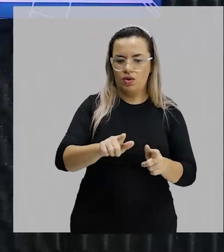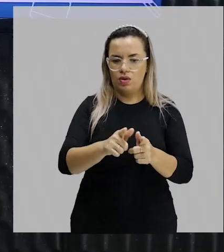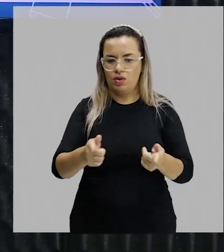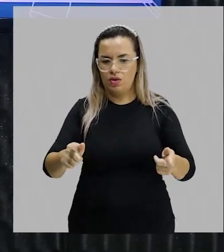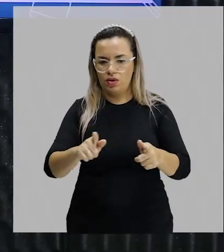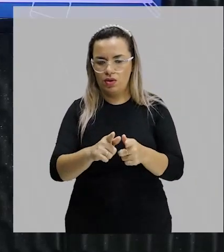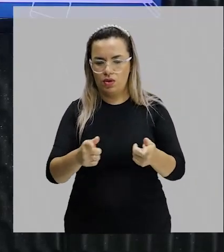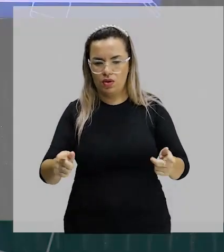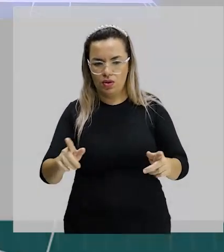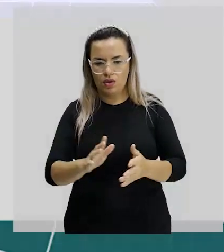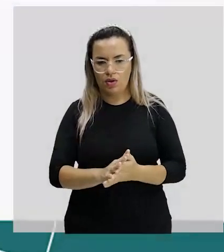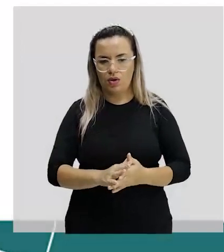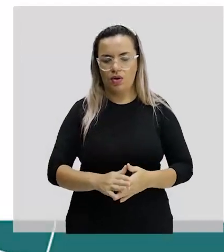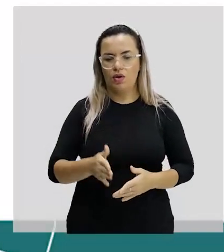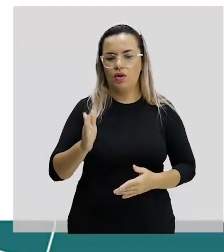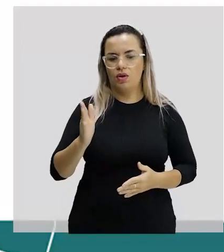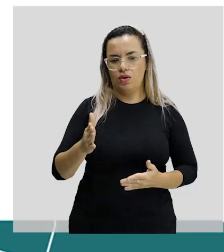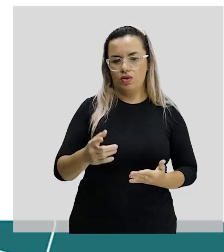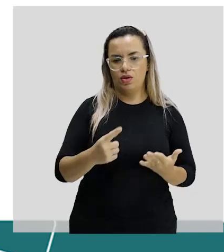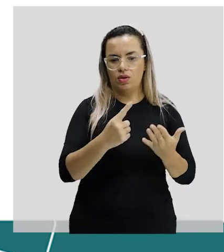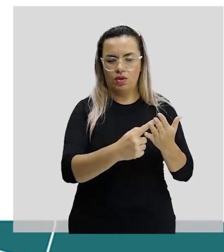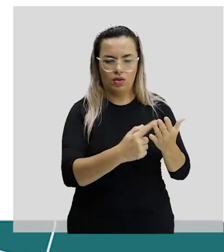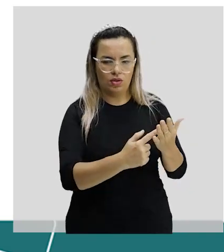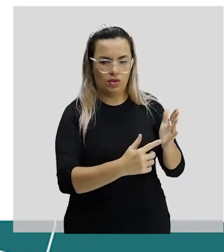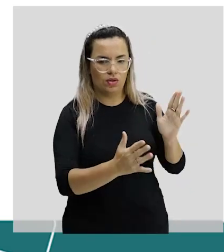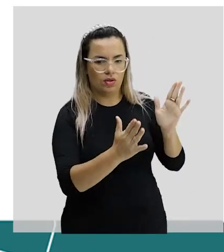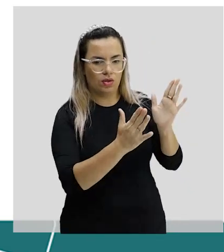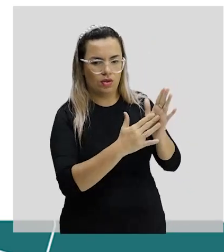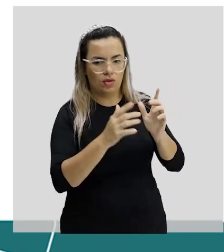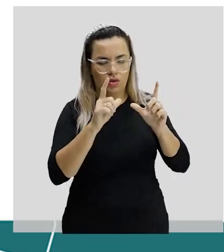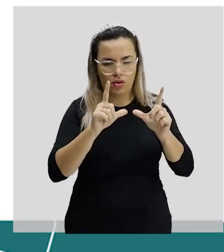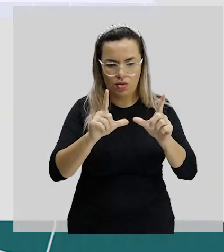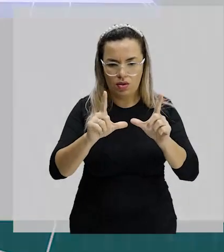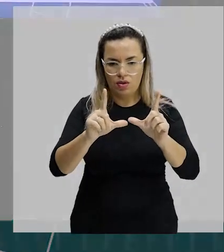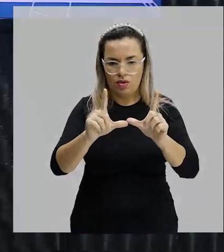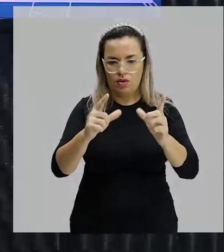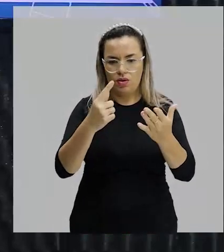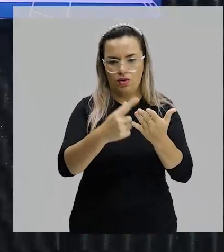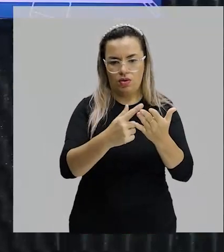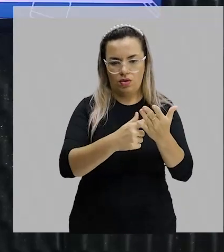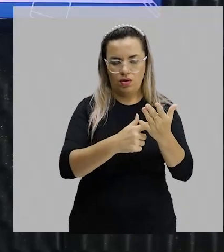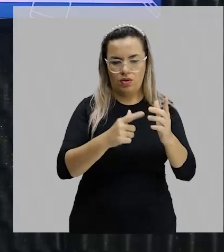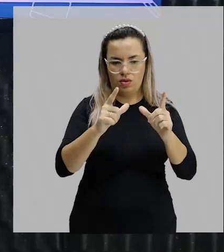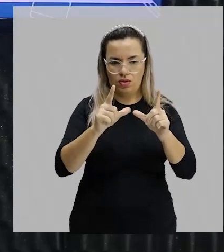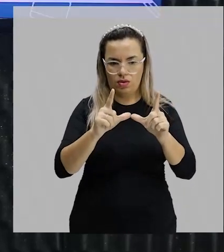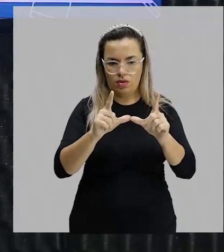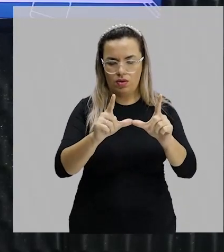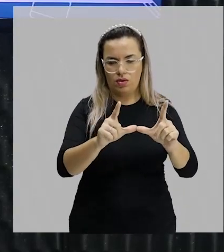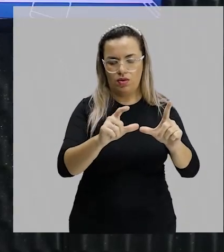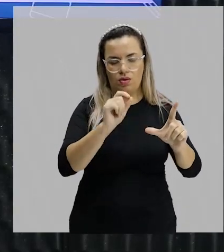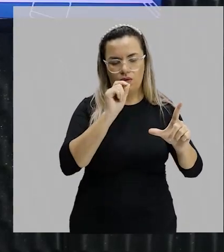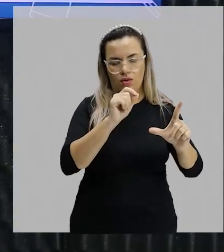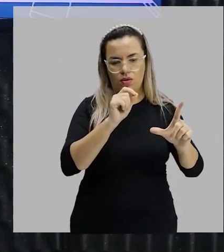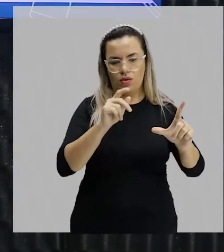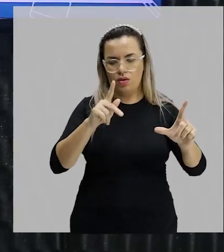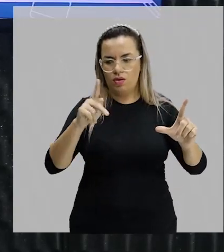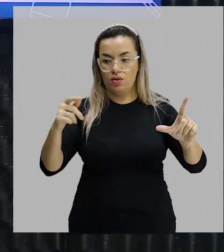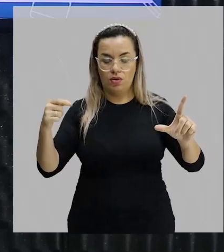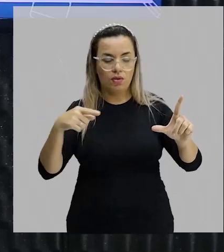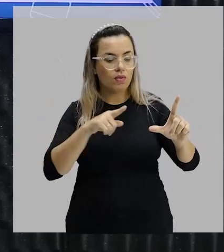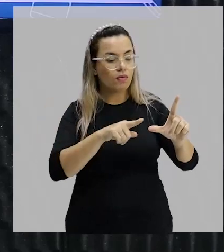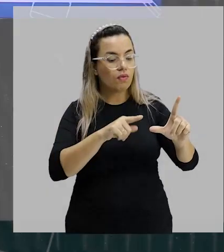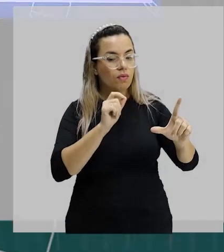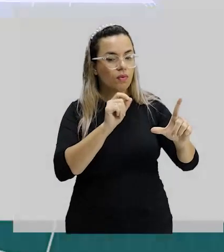ter. Já as propostas de elementos cênicos, elas partem do projeto, e aí eu vou assinar o projeto aqui, né? Saem do papel